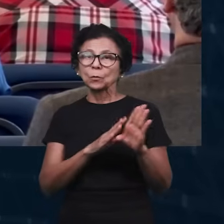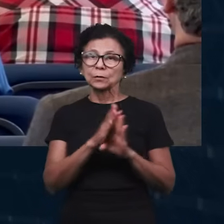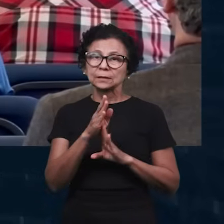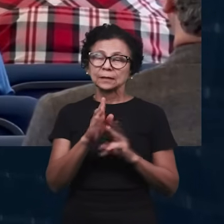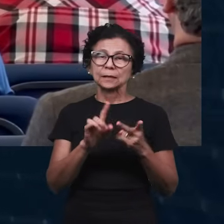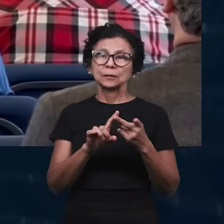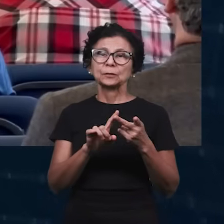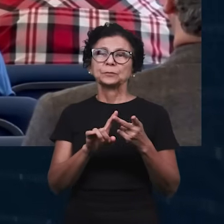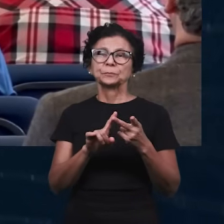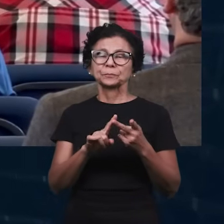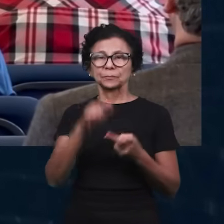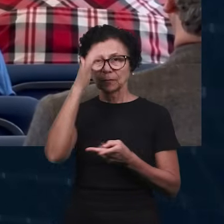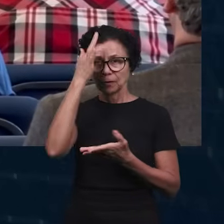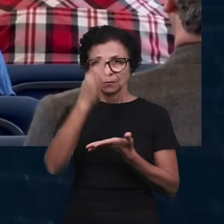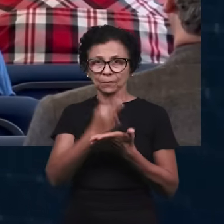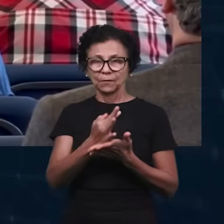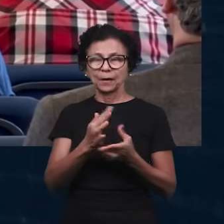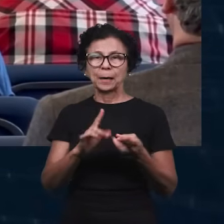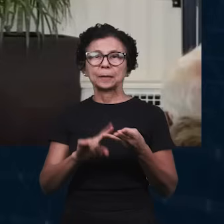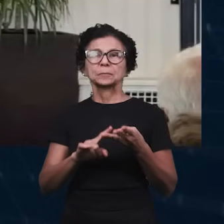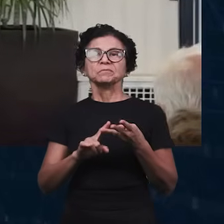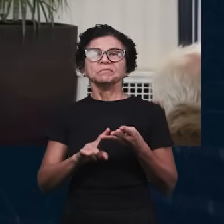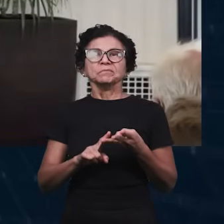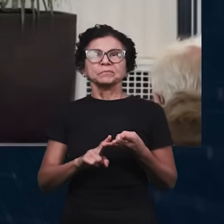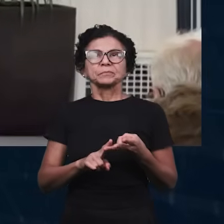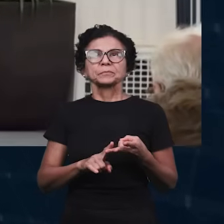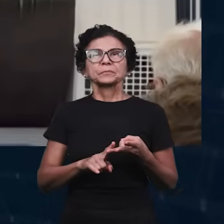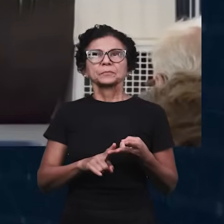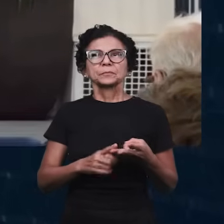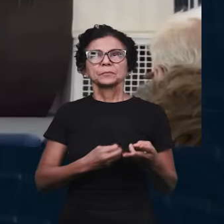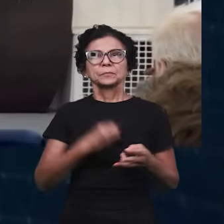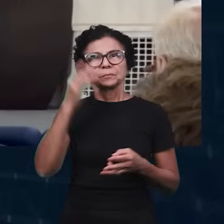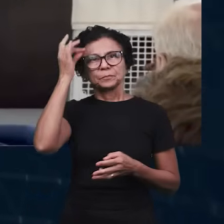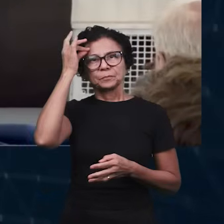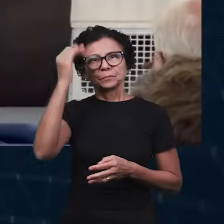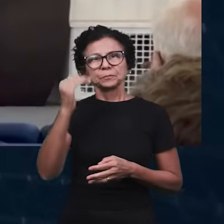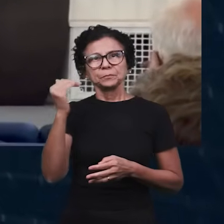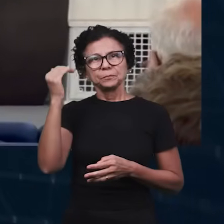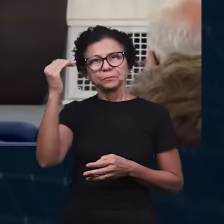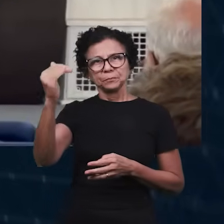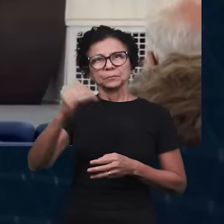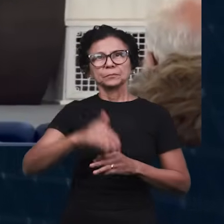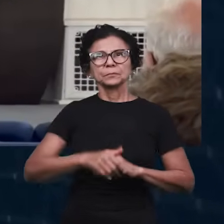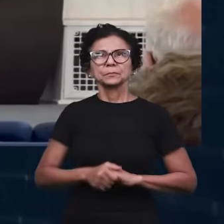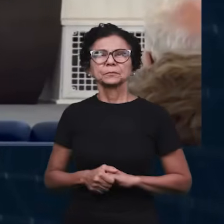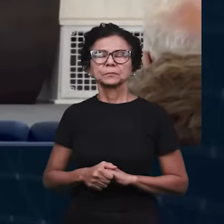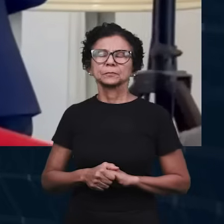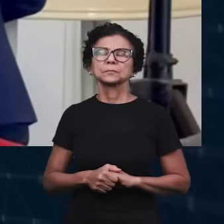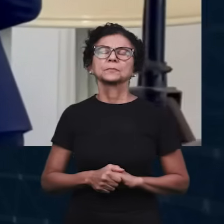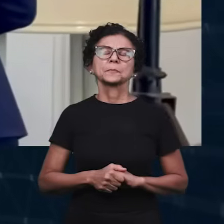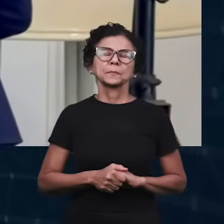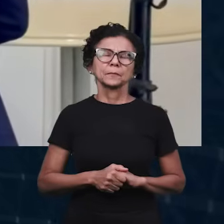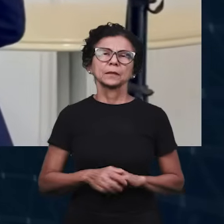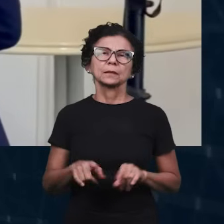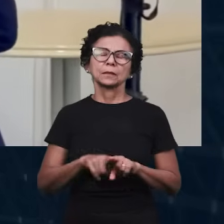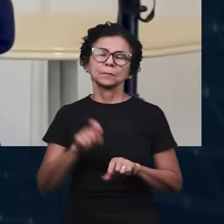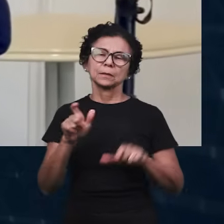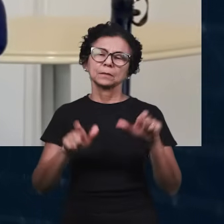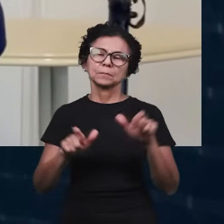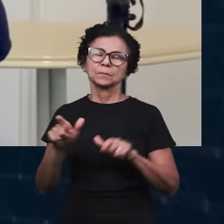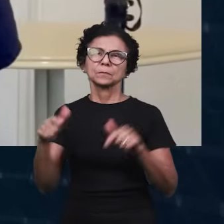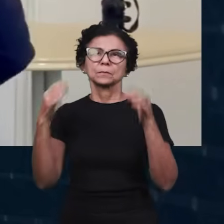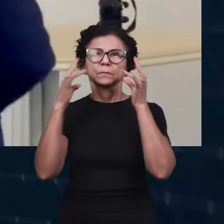trouxeram orientação, edificação e fortalecimento espiritual para todos. Em diversos momentos,